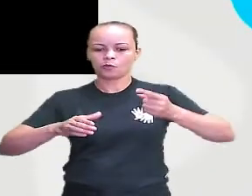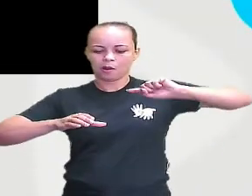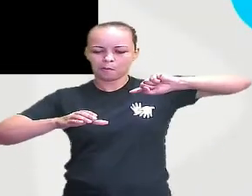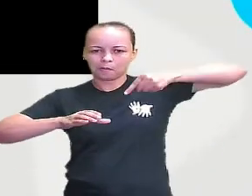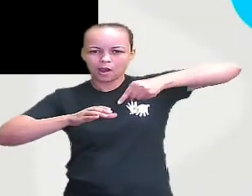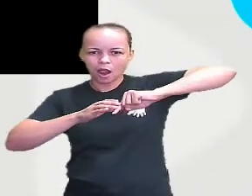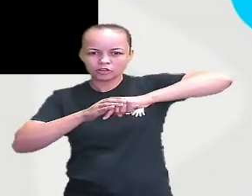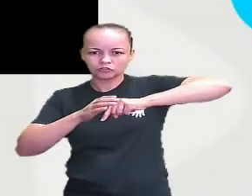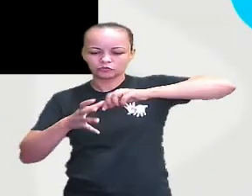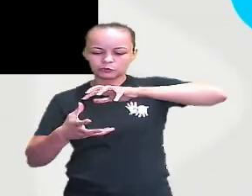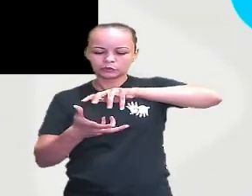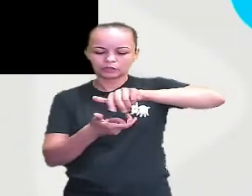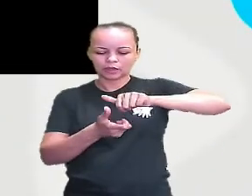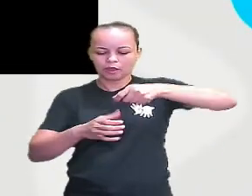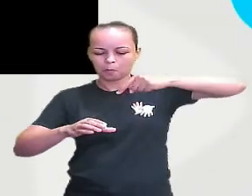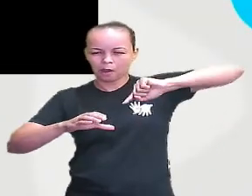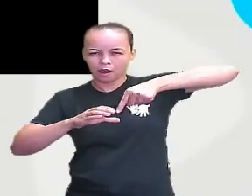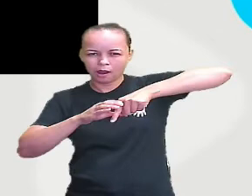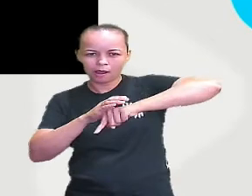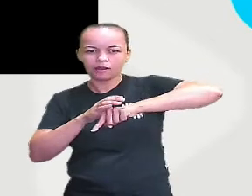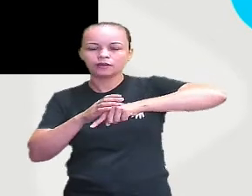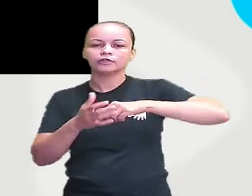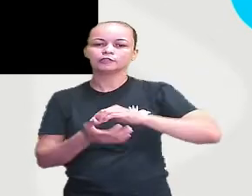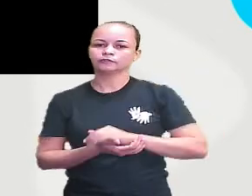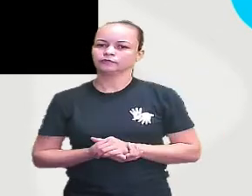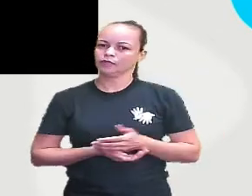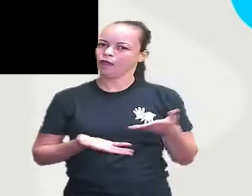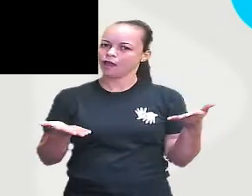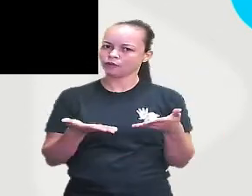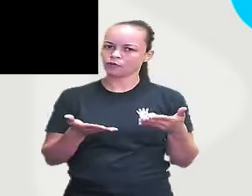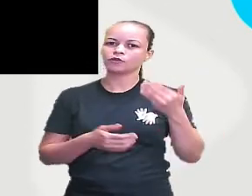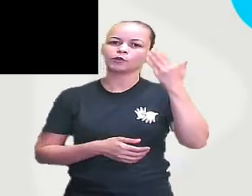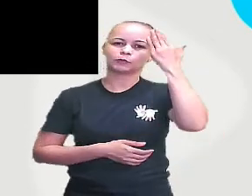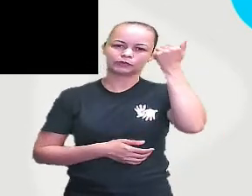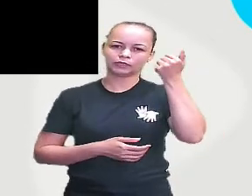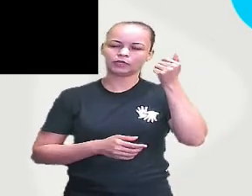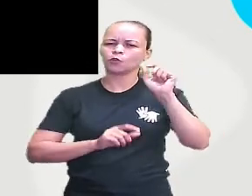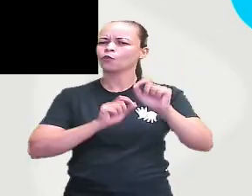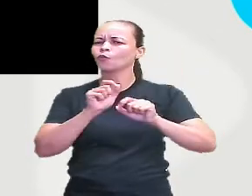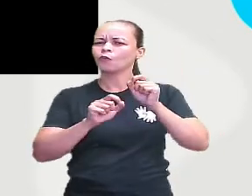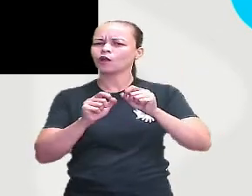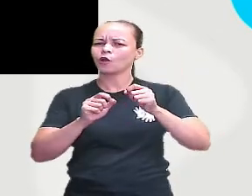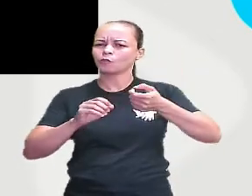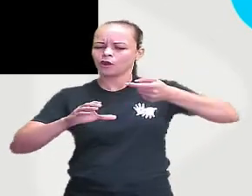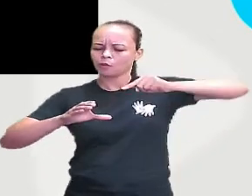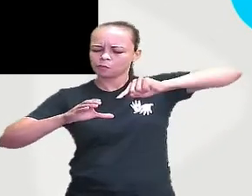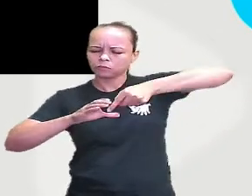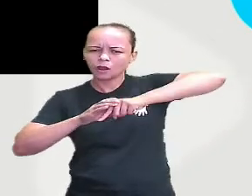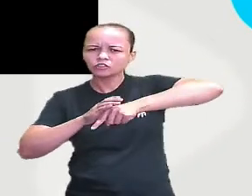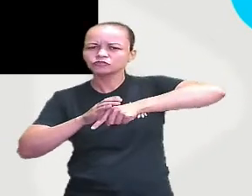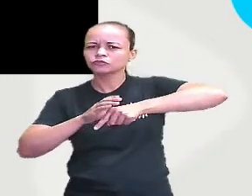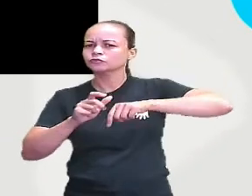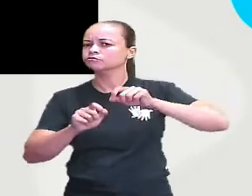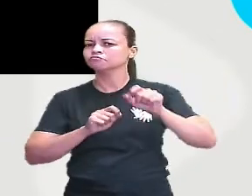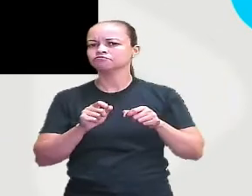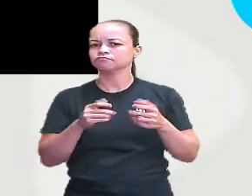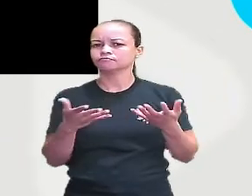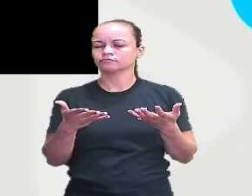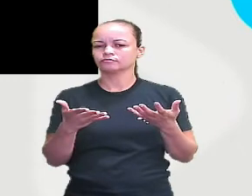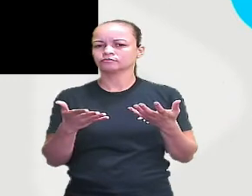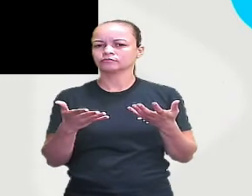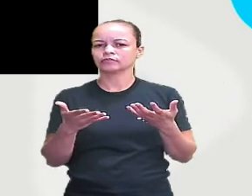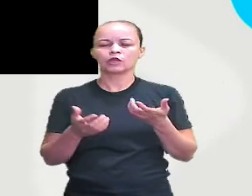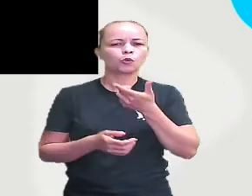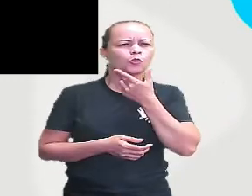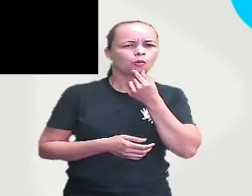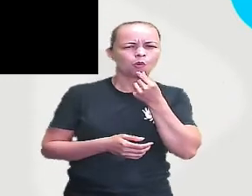Terra. Eu tenho certeza, e agora eu sei que ela sabe, qual é o buraco mais fundo da Terra. E aí você pode se perguntar, o homem